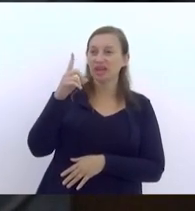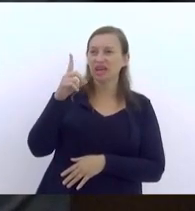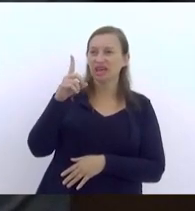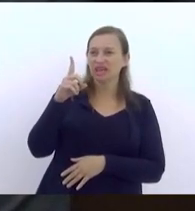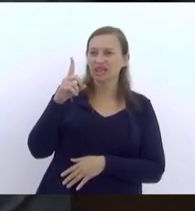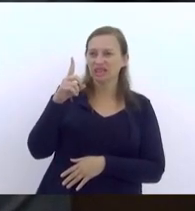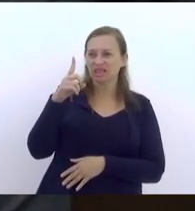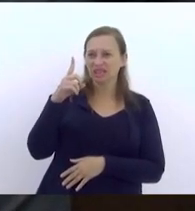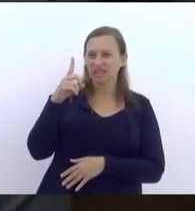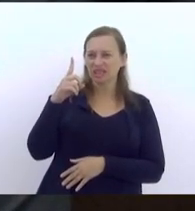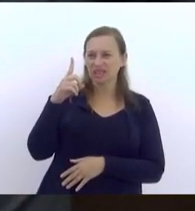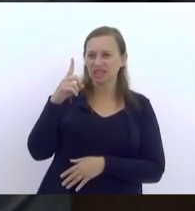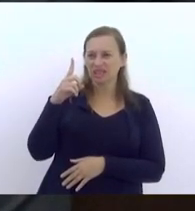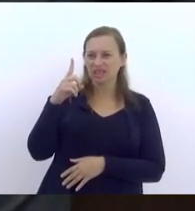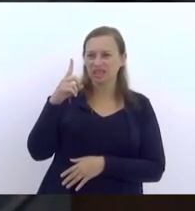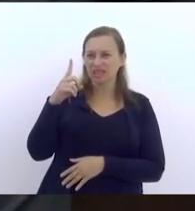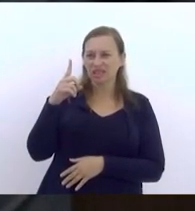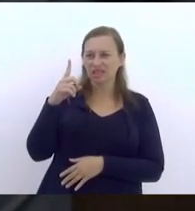Dani?